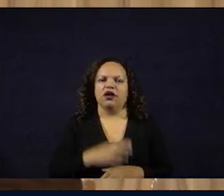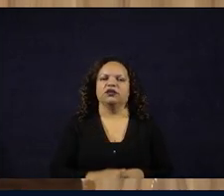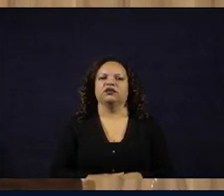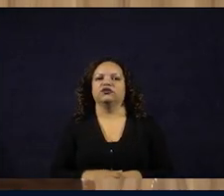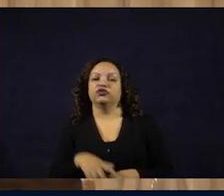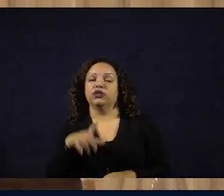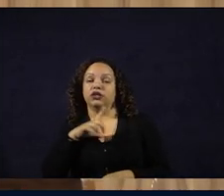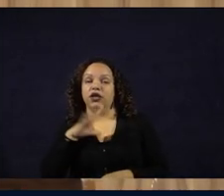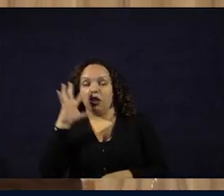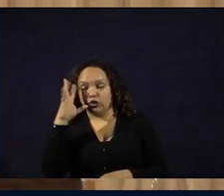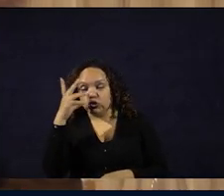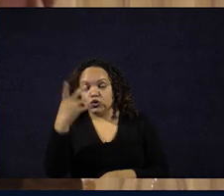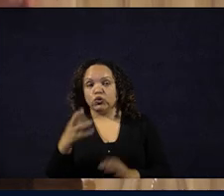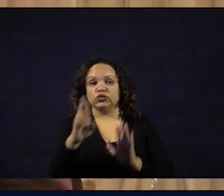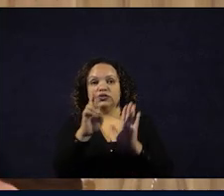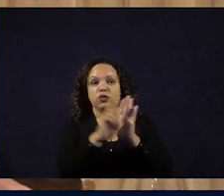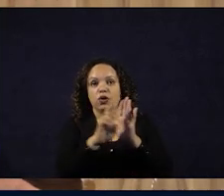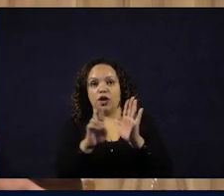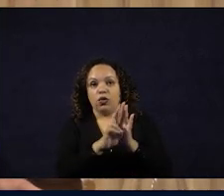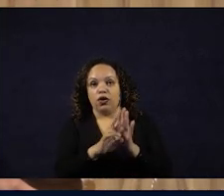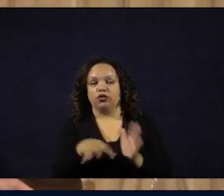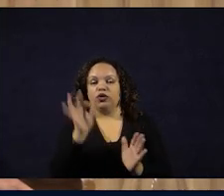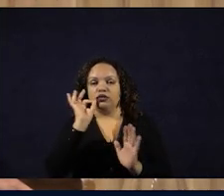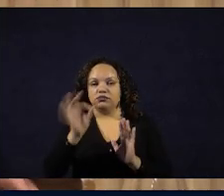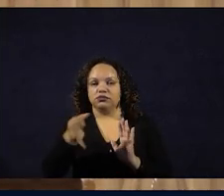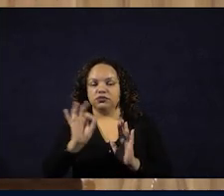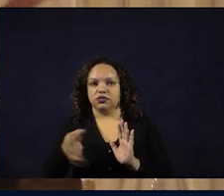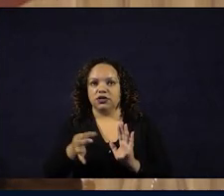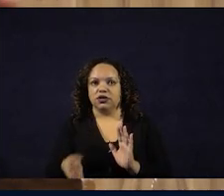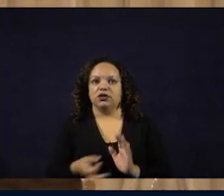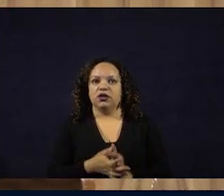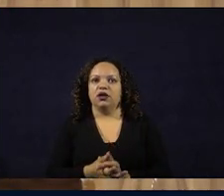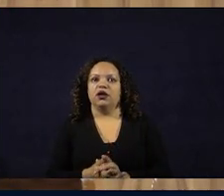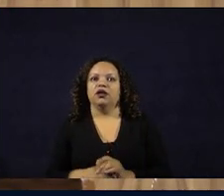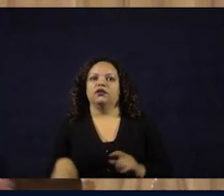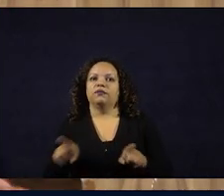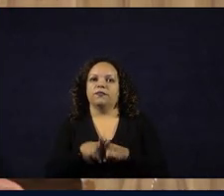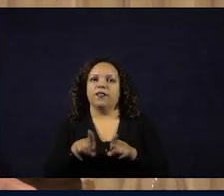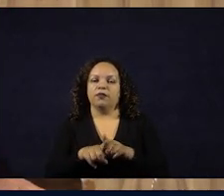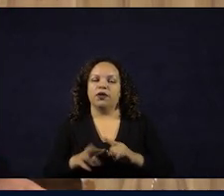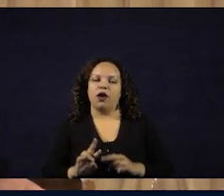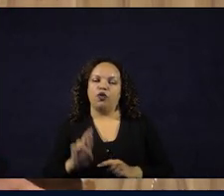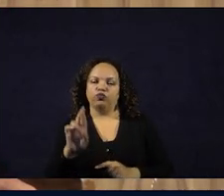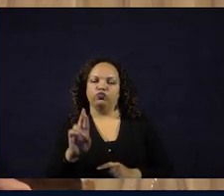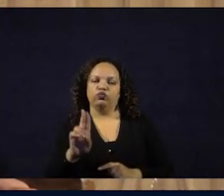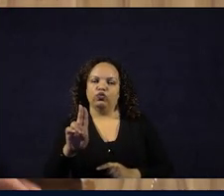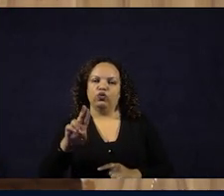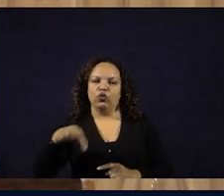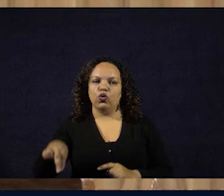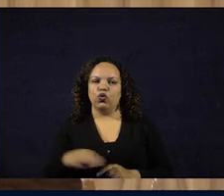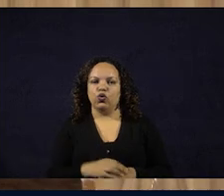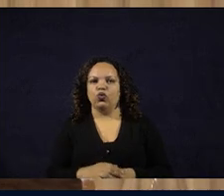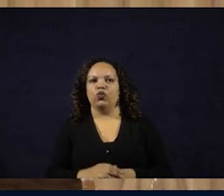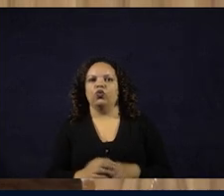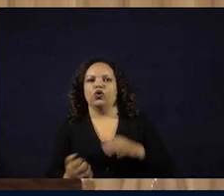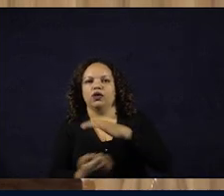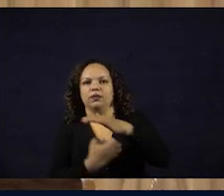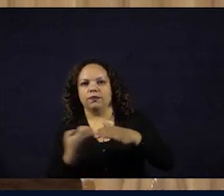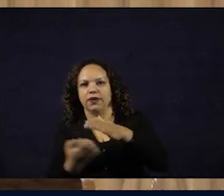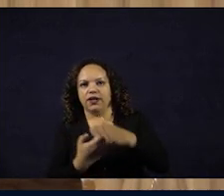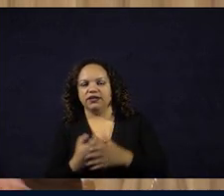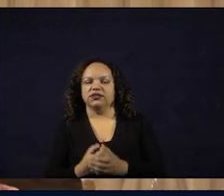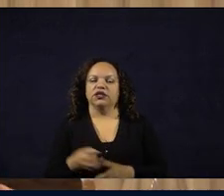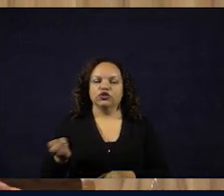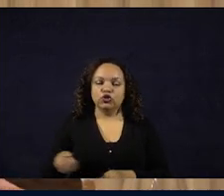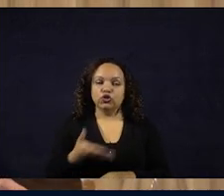que trouxesse a segurança necessária para os investimentos. Arrumo dentro desse novo marco regulatório, desse novo